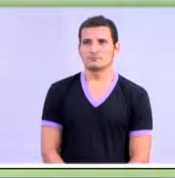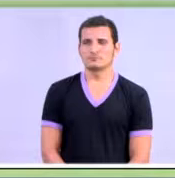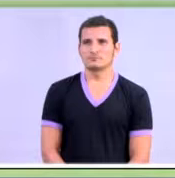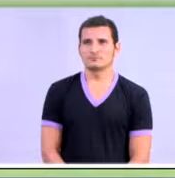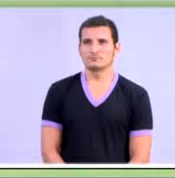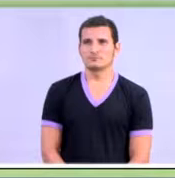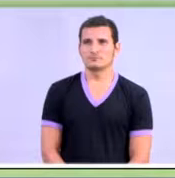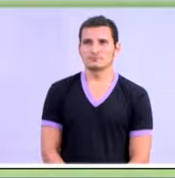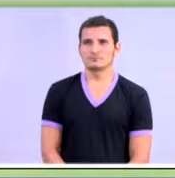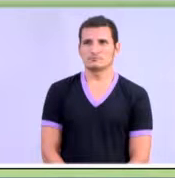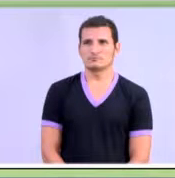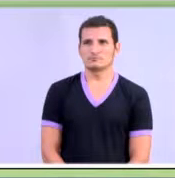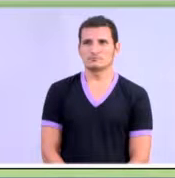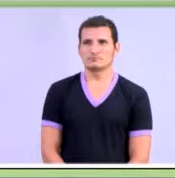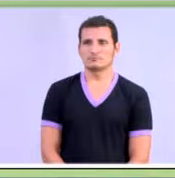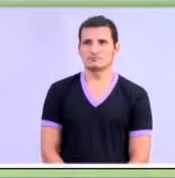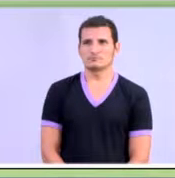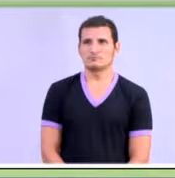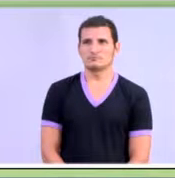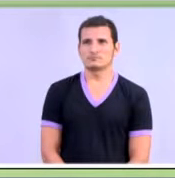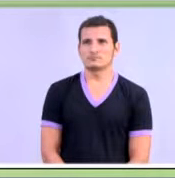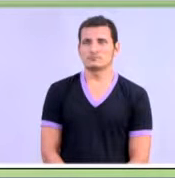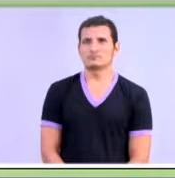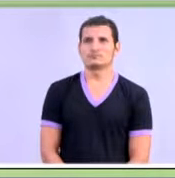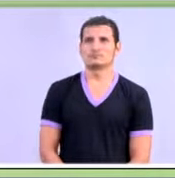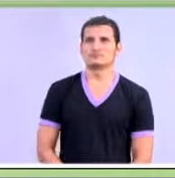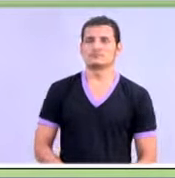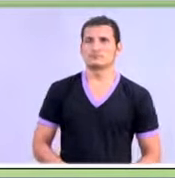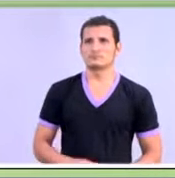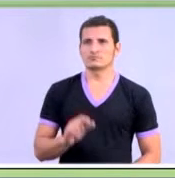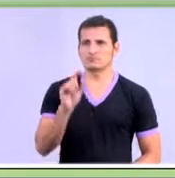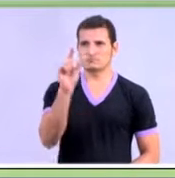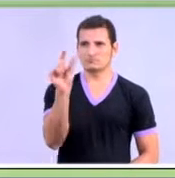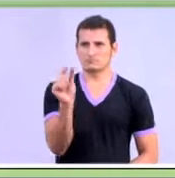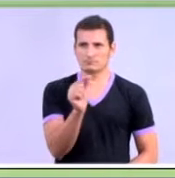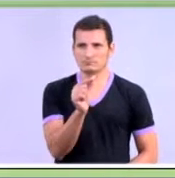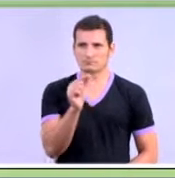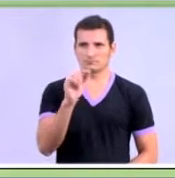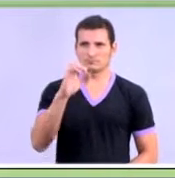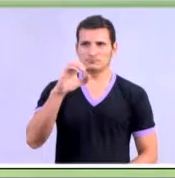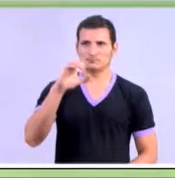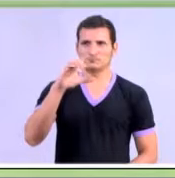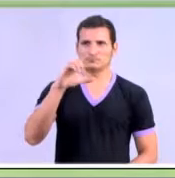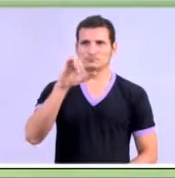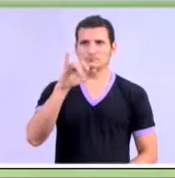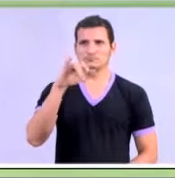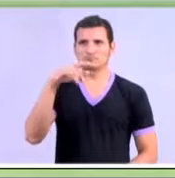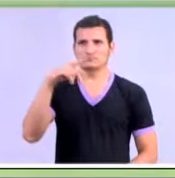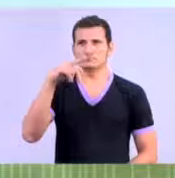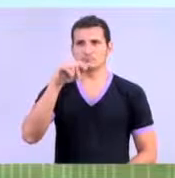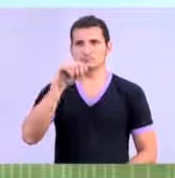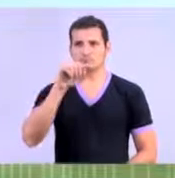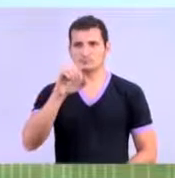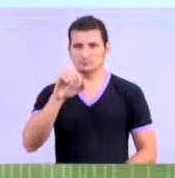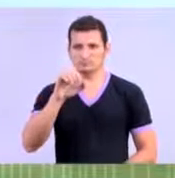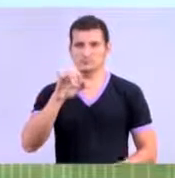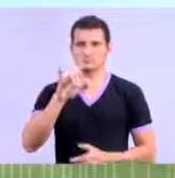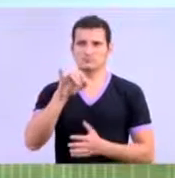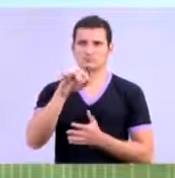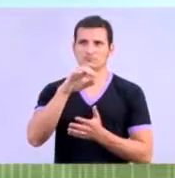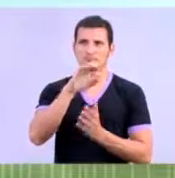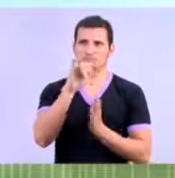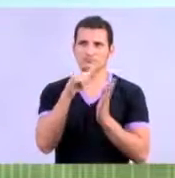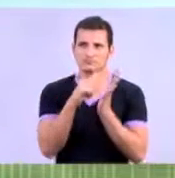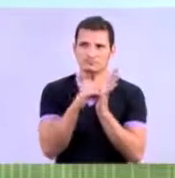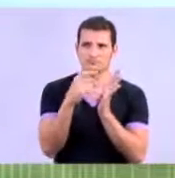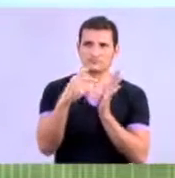na casa de vocês. É importantíssimo. Eclipse ou qualquer outra IDE que faça códigos